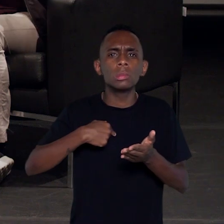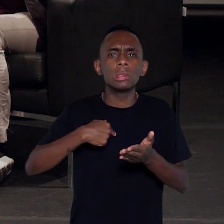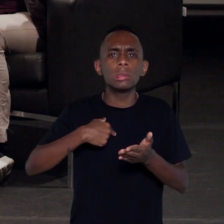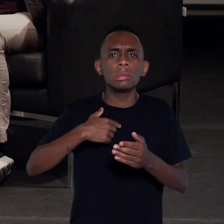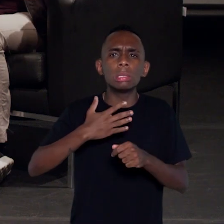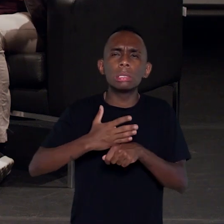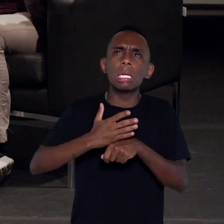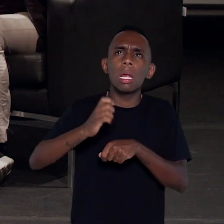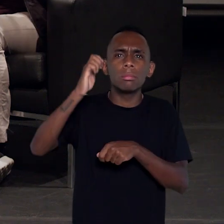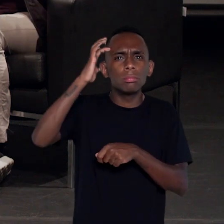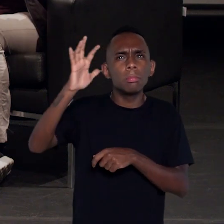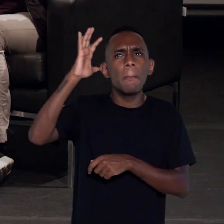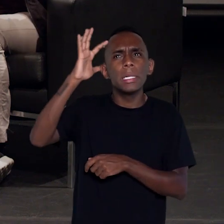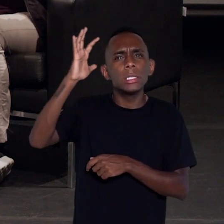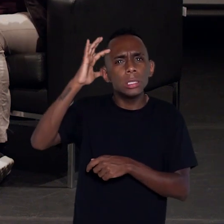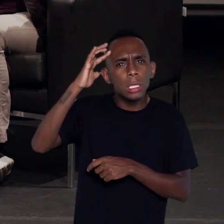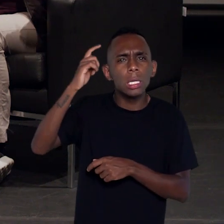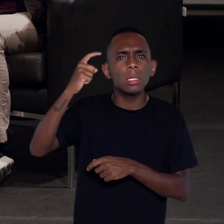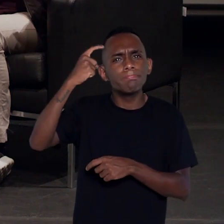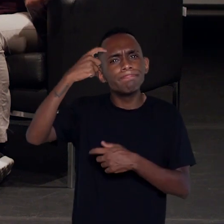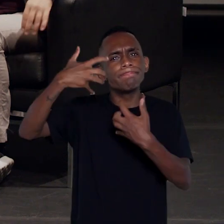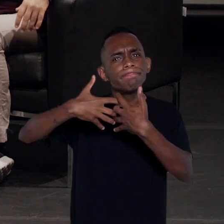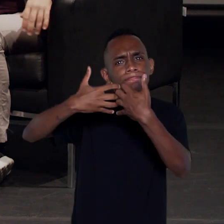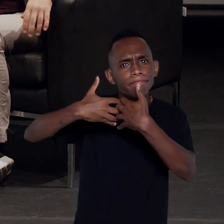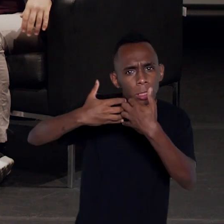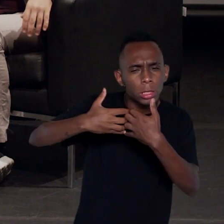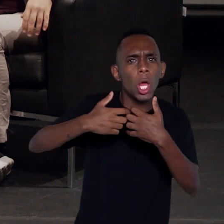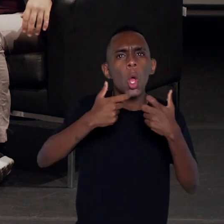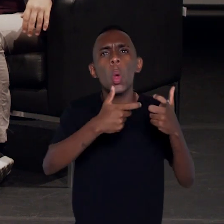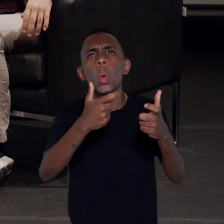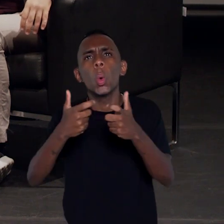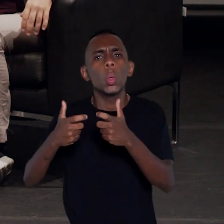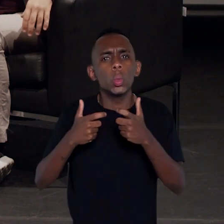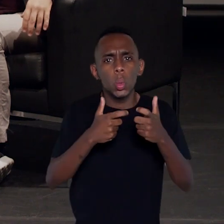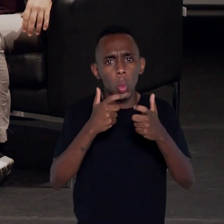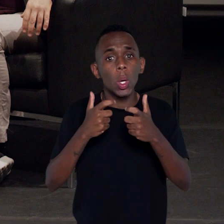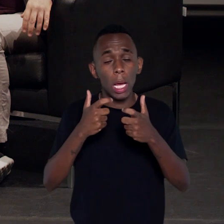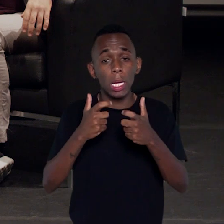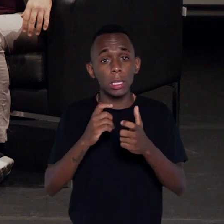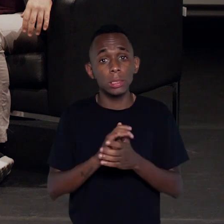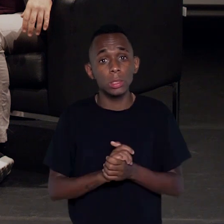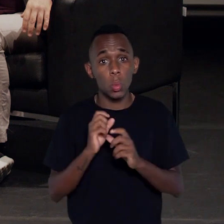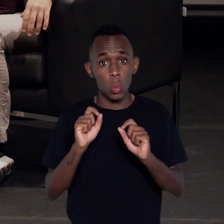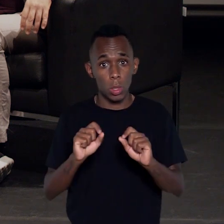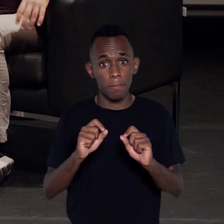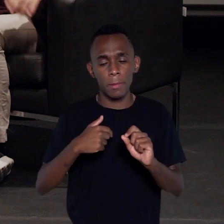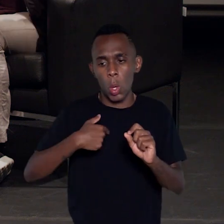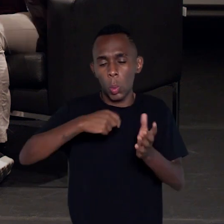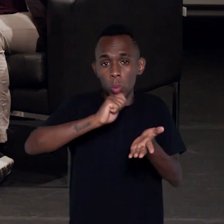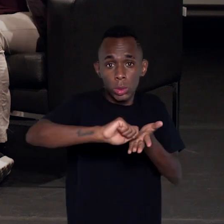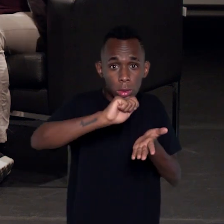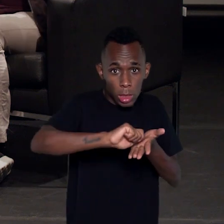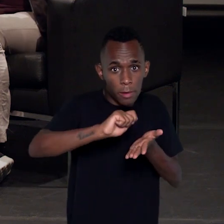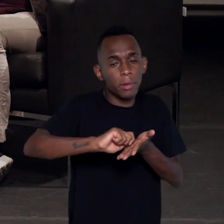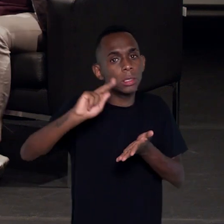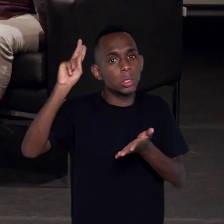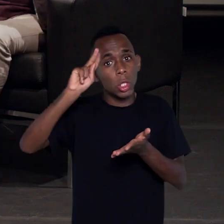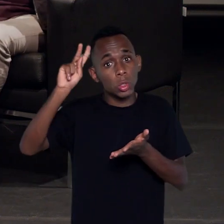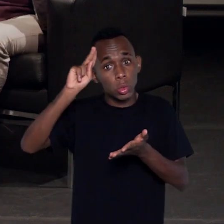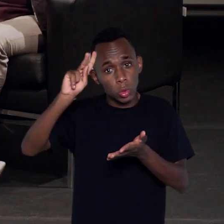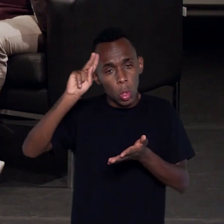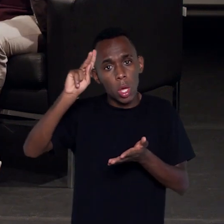imaginando, pensando, imergindo em mundos. E eu escrevi